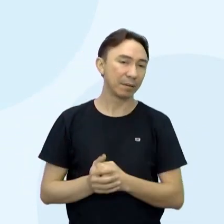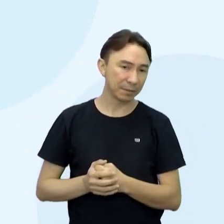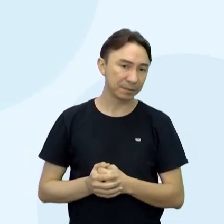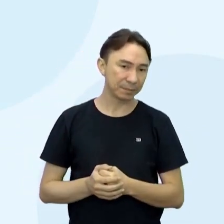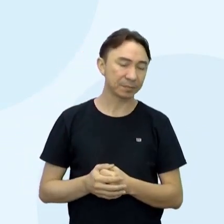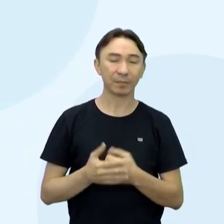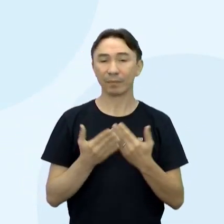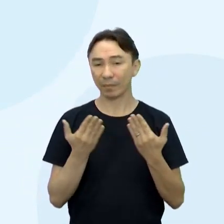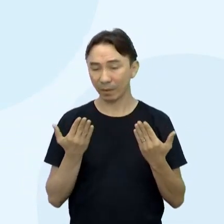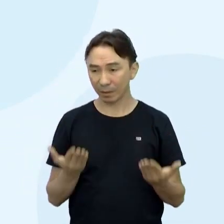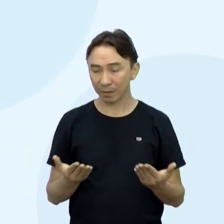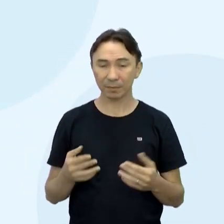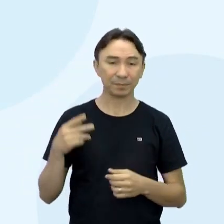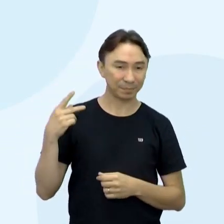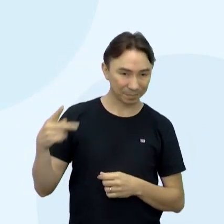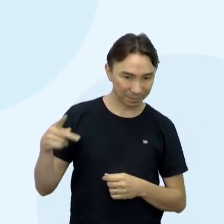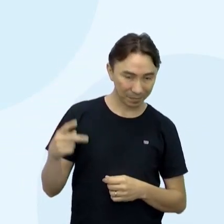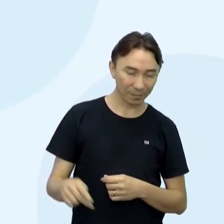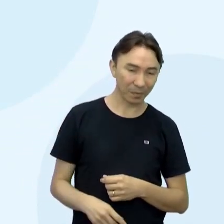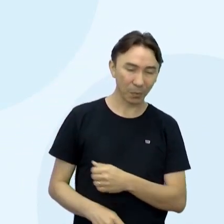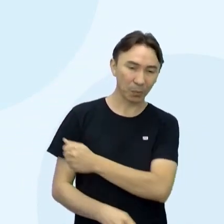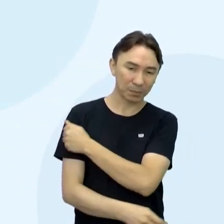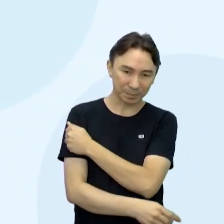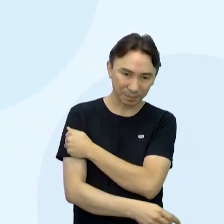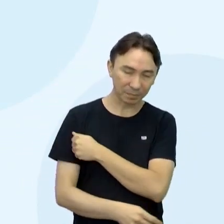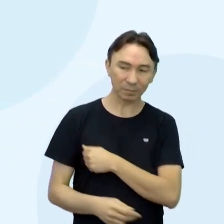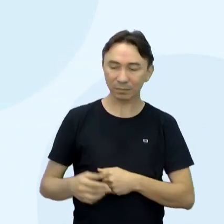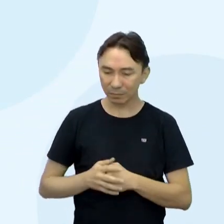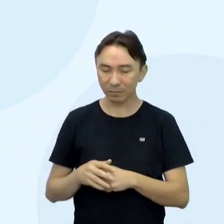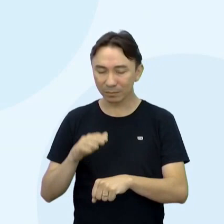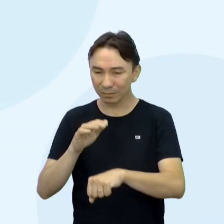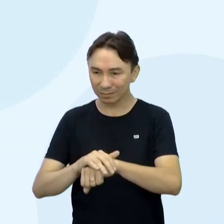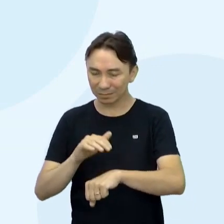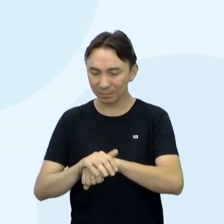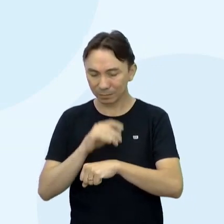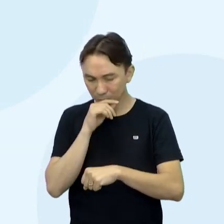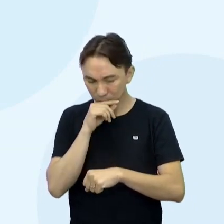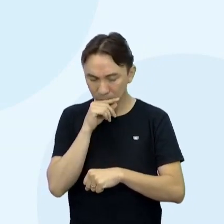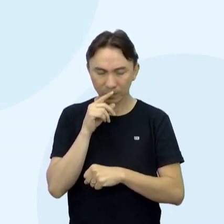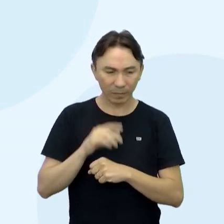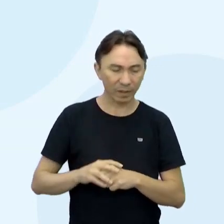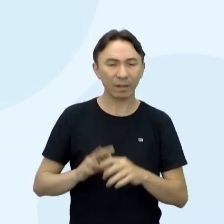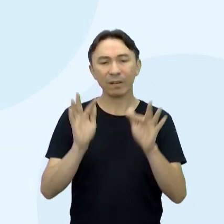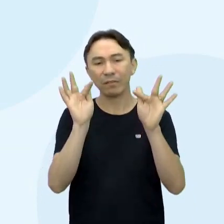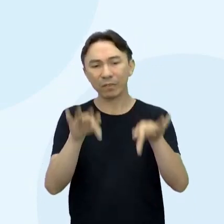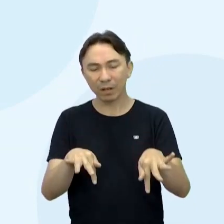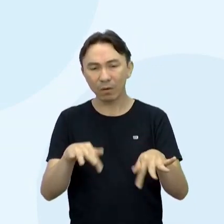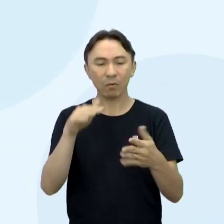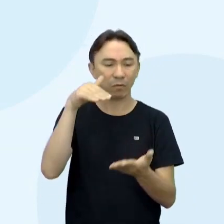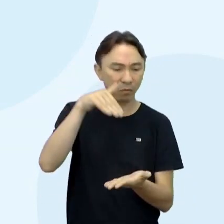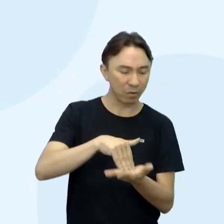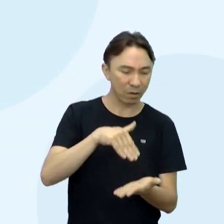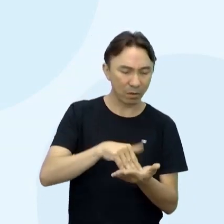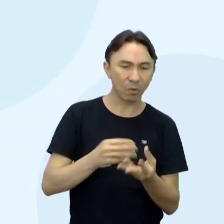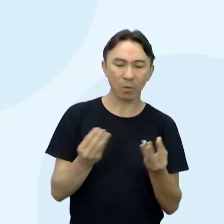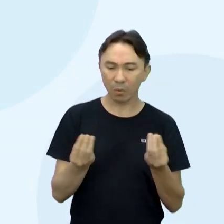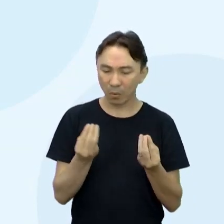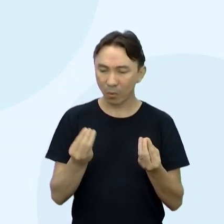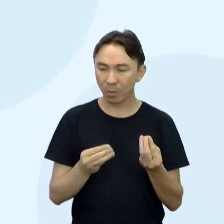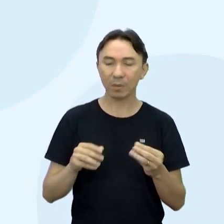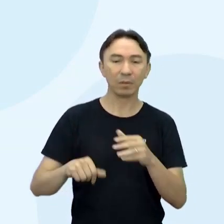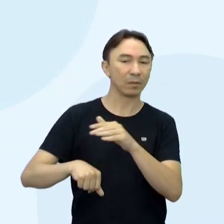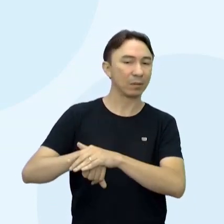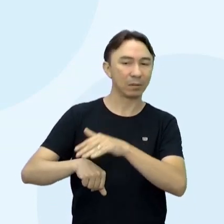definindo ele mesmo o final. Então, é uma história inacabada e ele é quem vai fazer o final